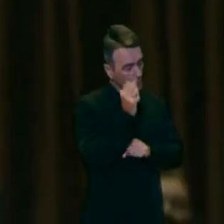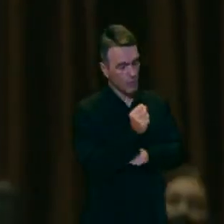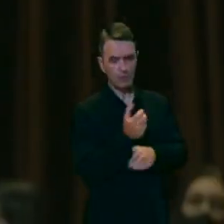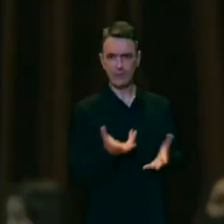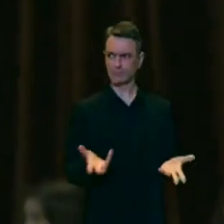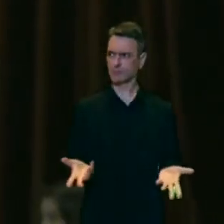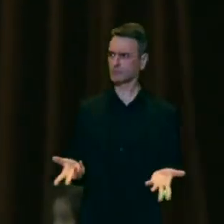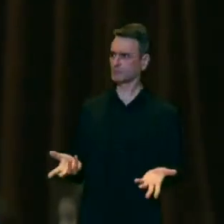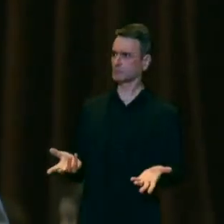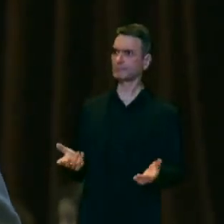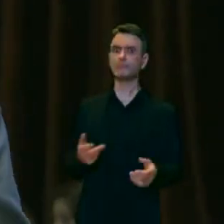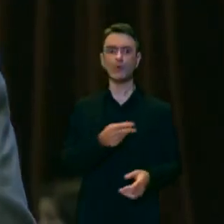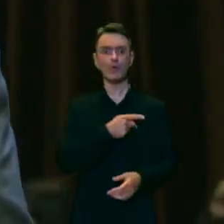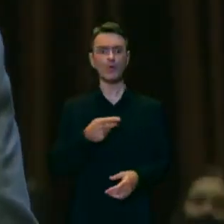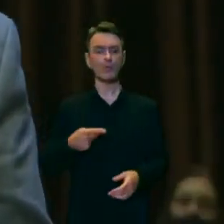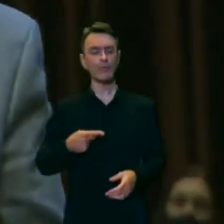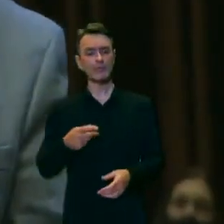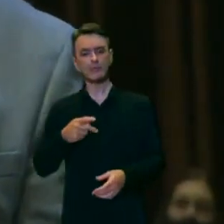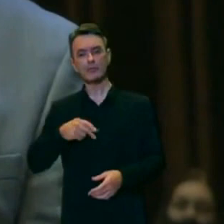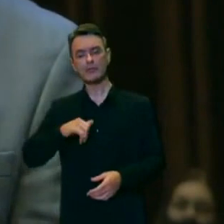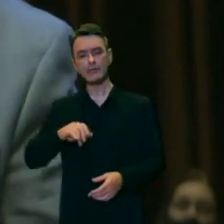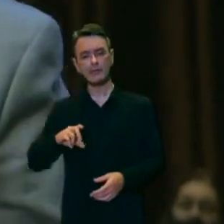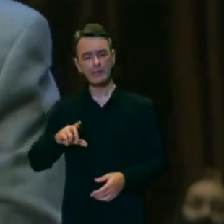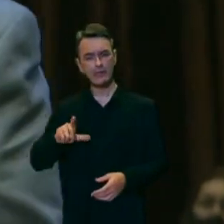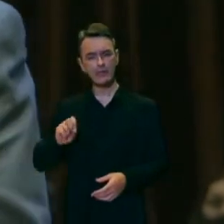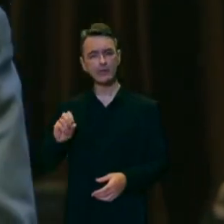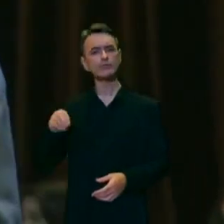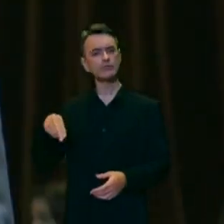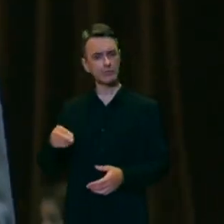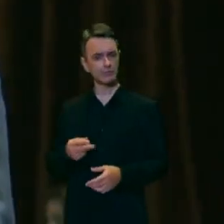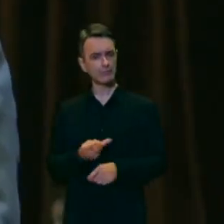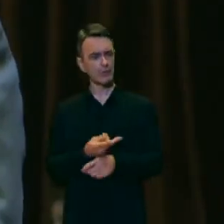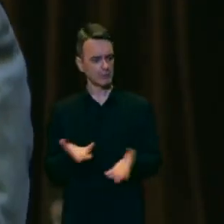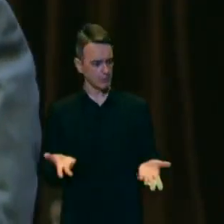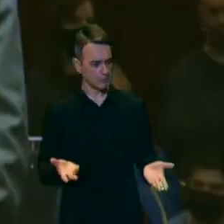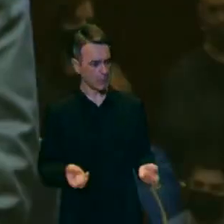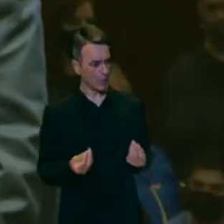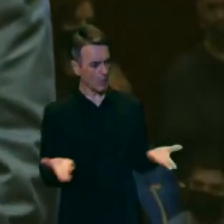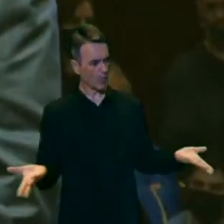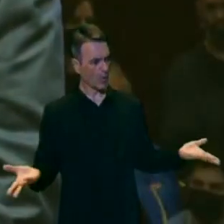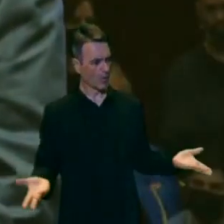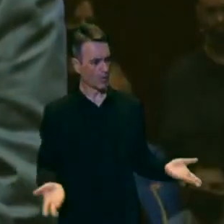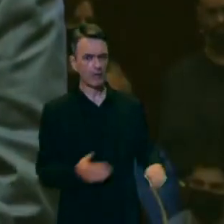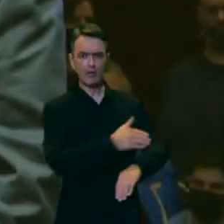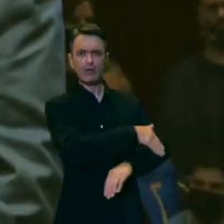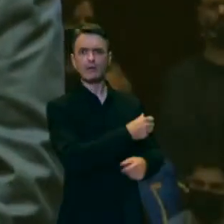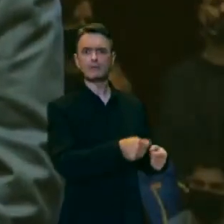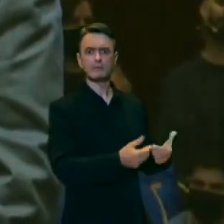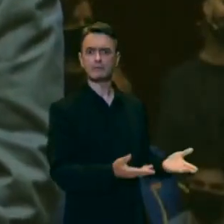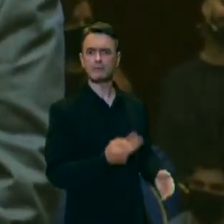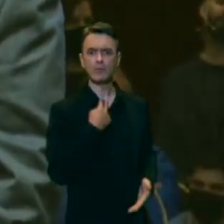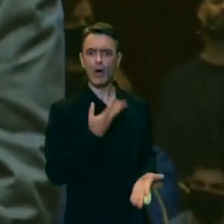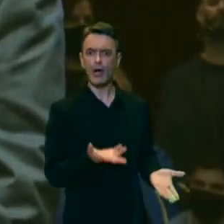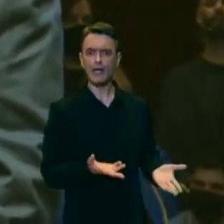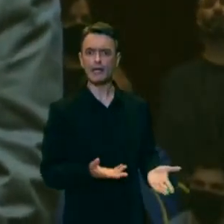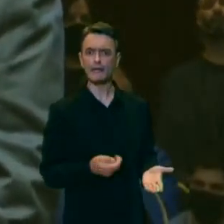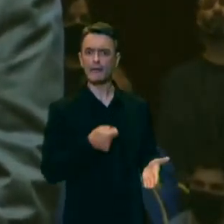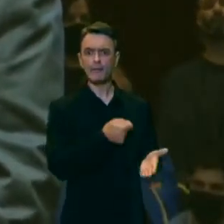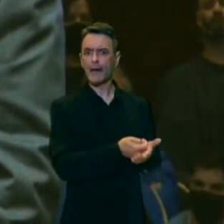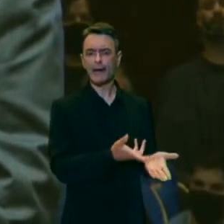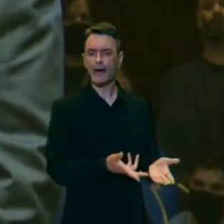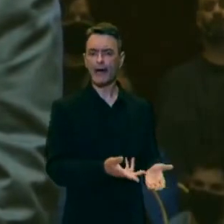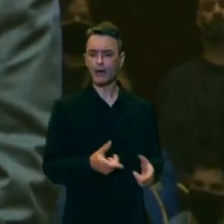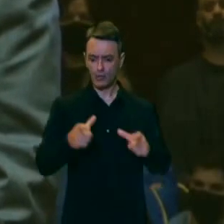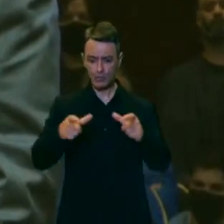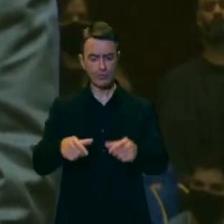Nilson, falei: Nilson, não é possível que a gente faça isso, a igreja não pode deixar esse homem na rua, vamos pagar para ele um lugar